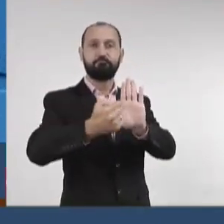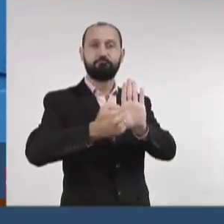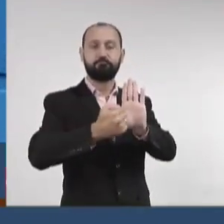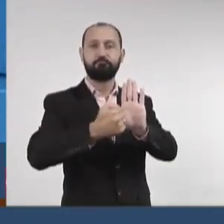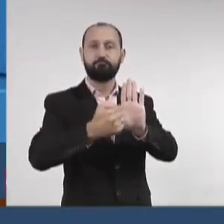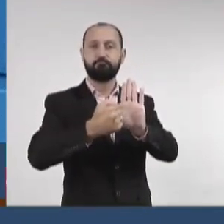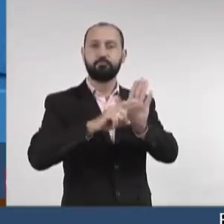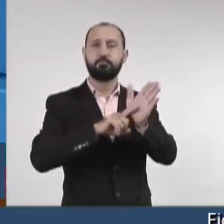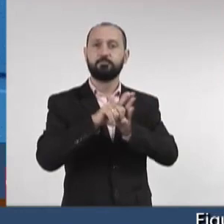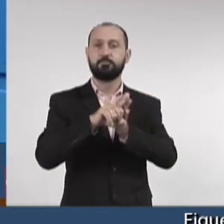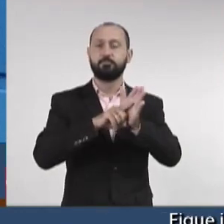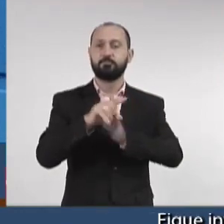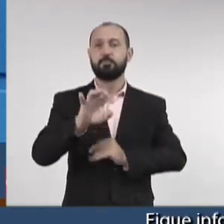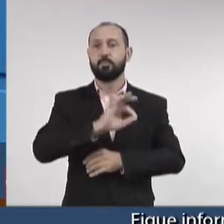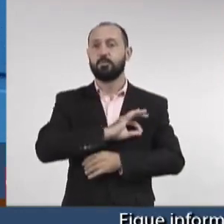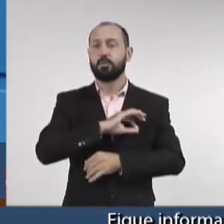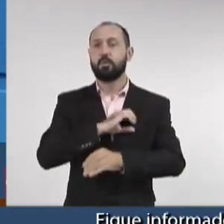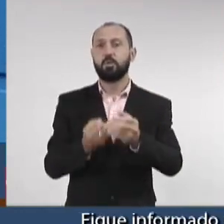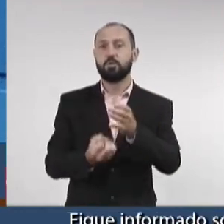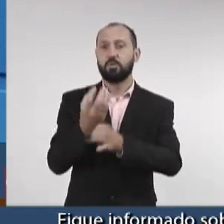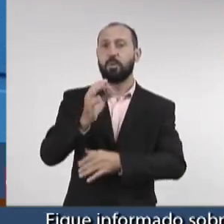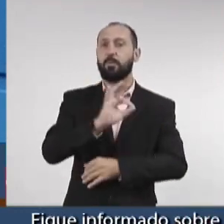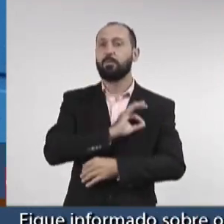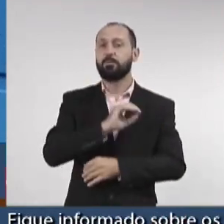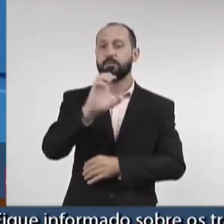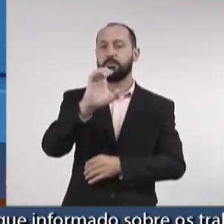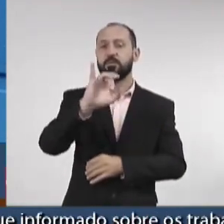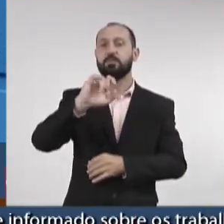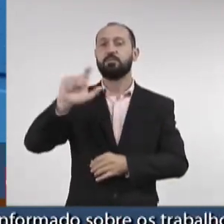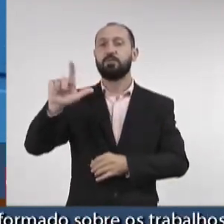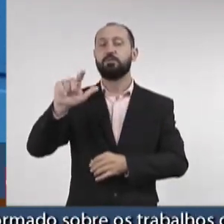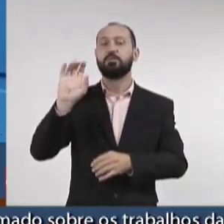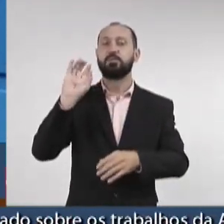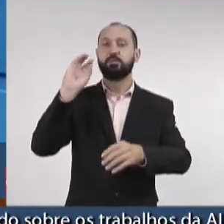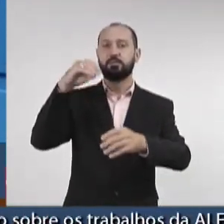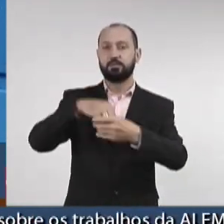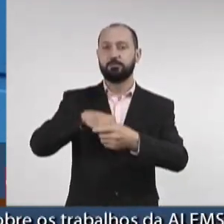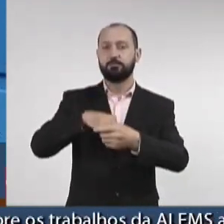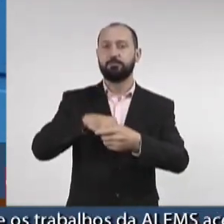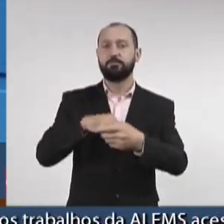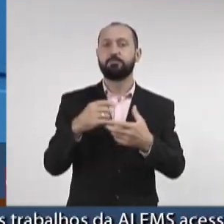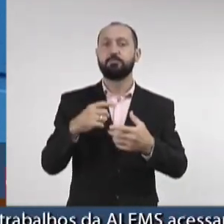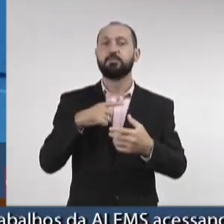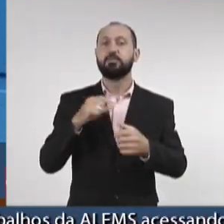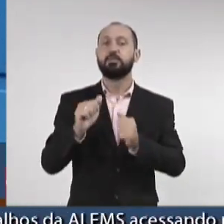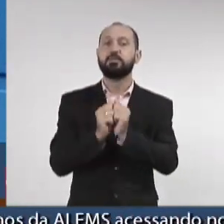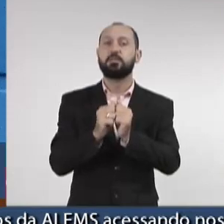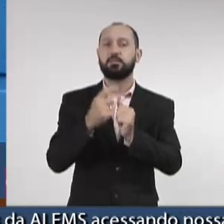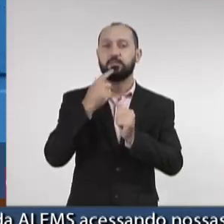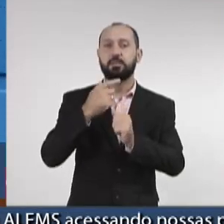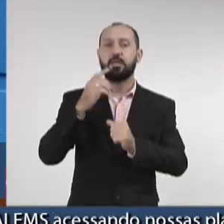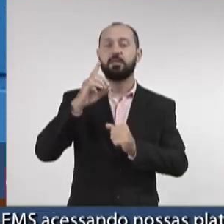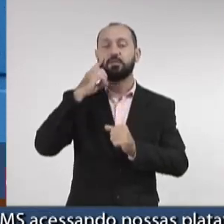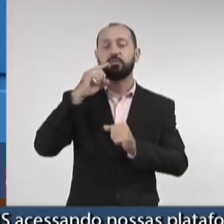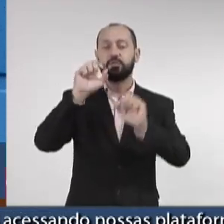o inquérito policial instaurado pela Polícia Civil e, dentro dele, termos de